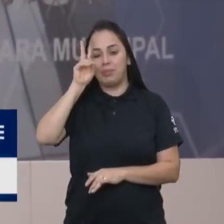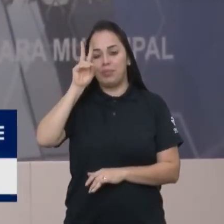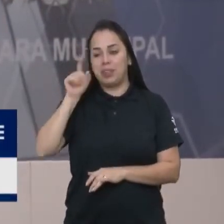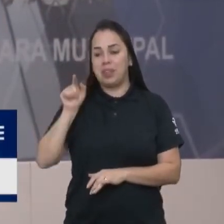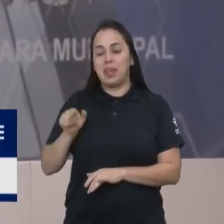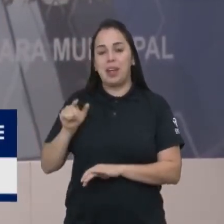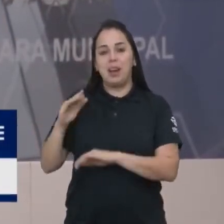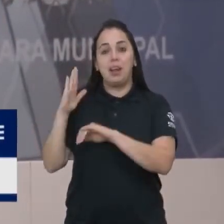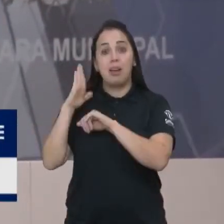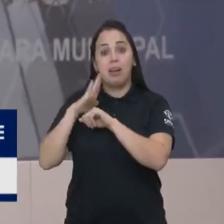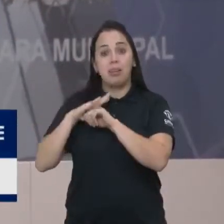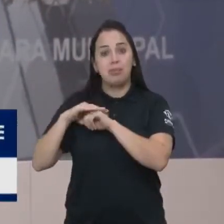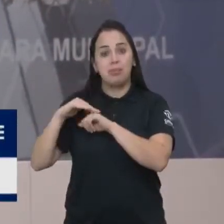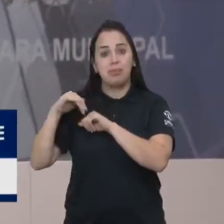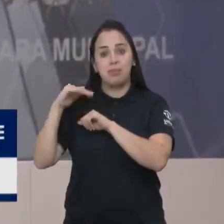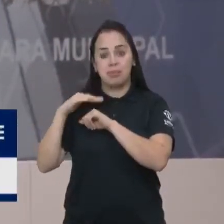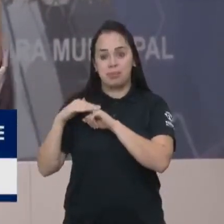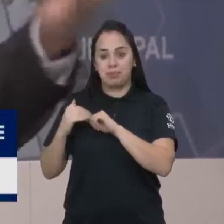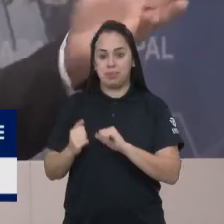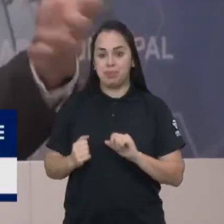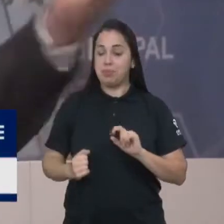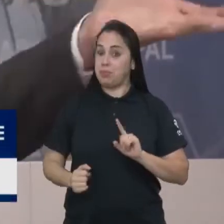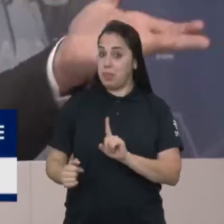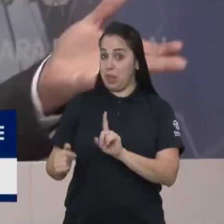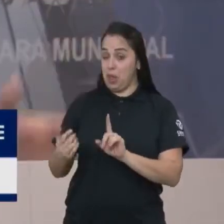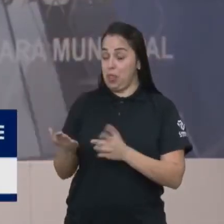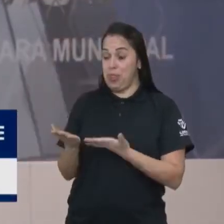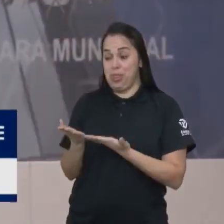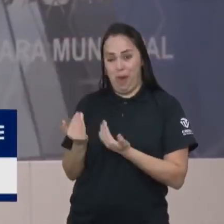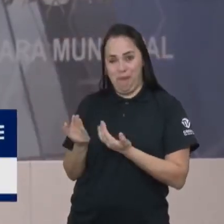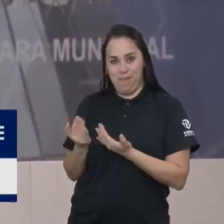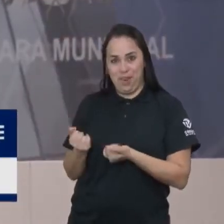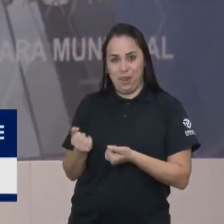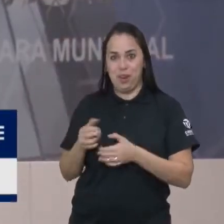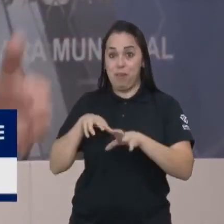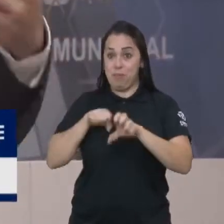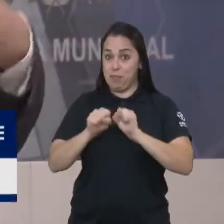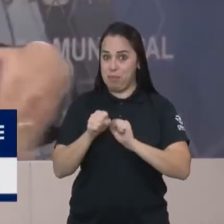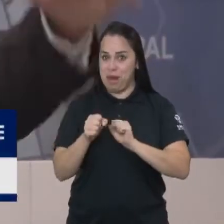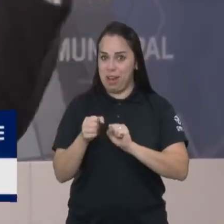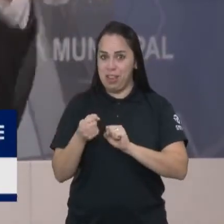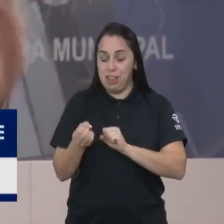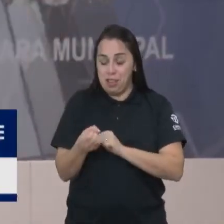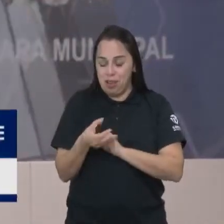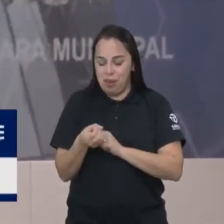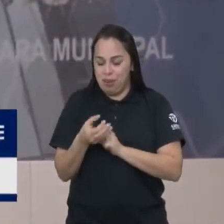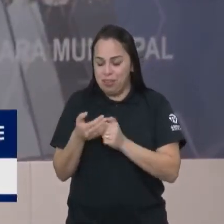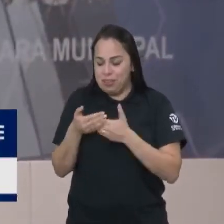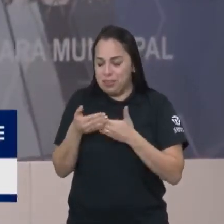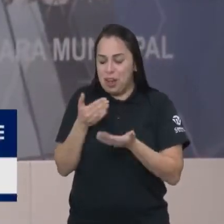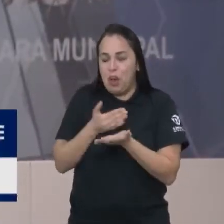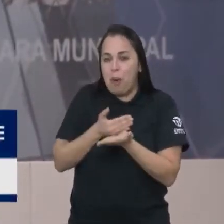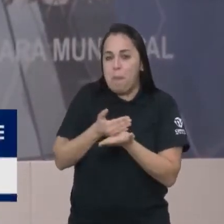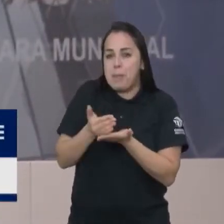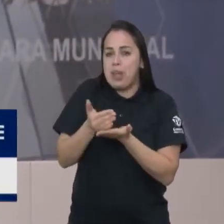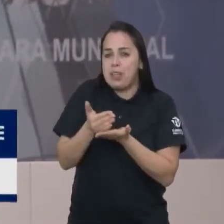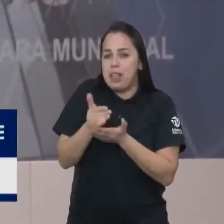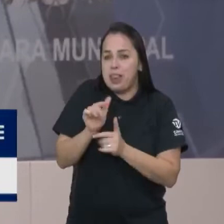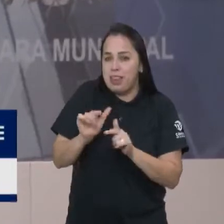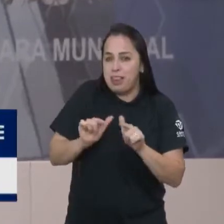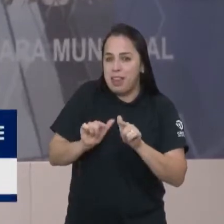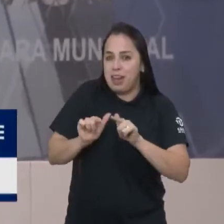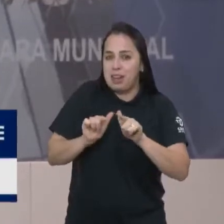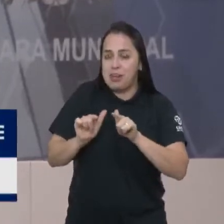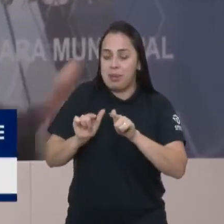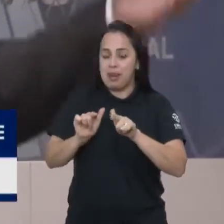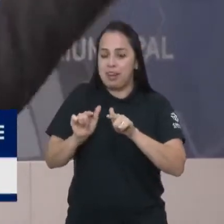carinhosa. Eu era um menino, um jovem advogado, começando a trilhar os meus